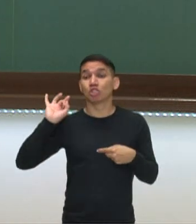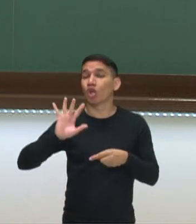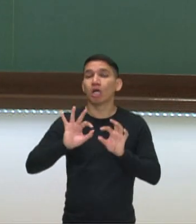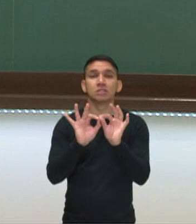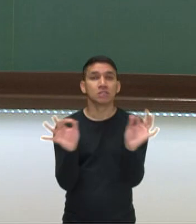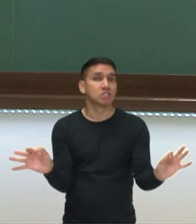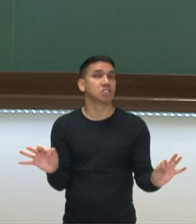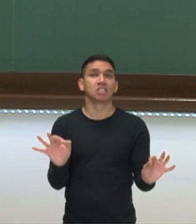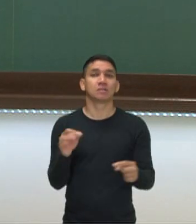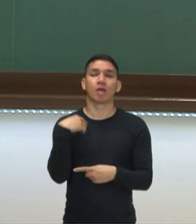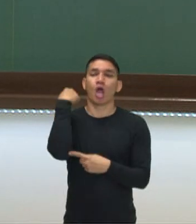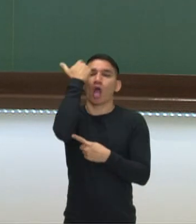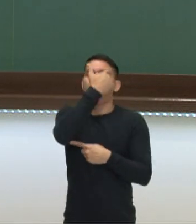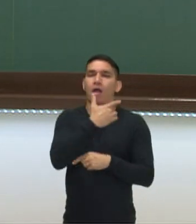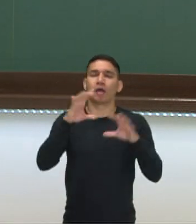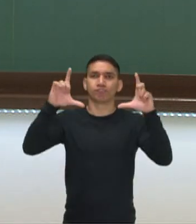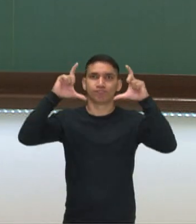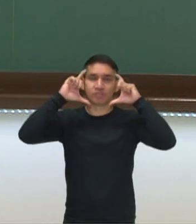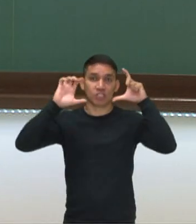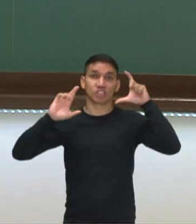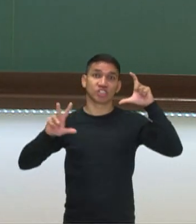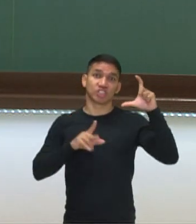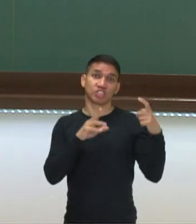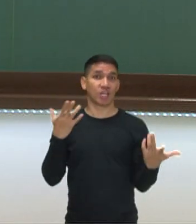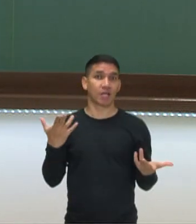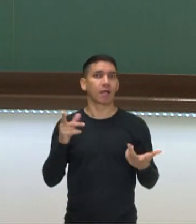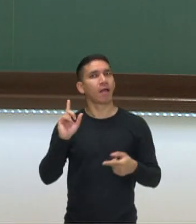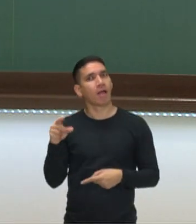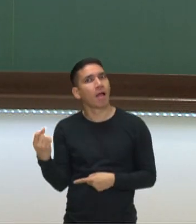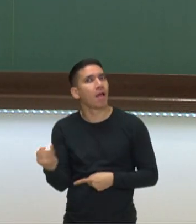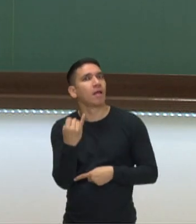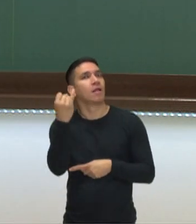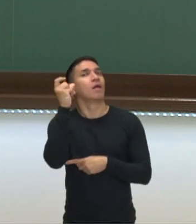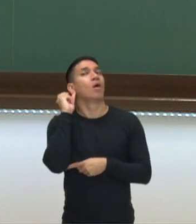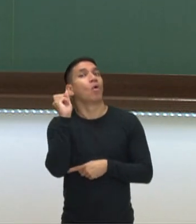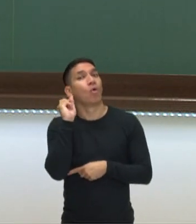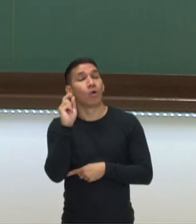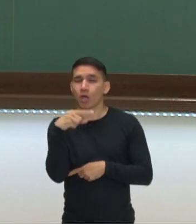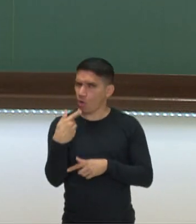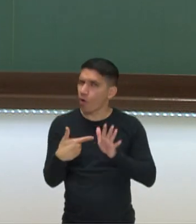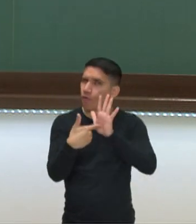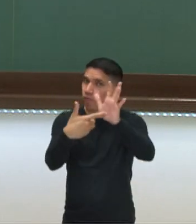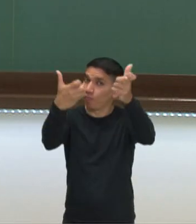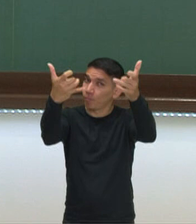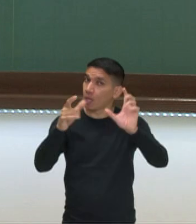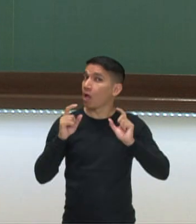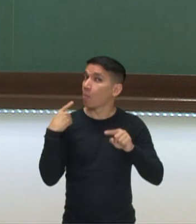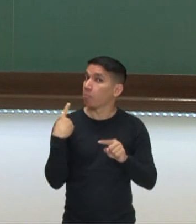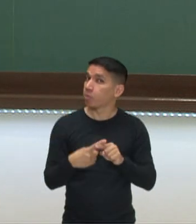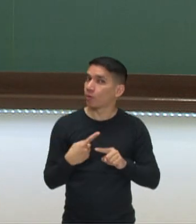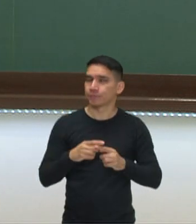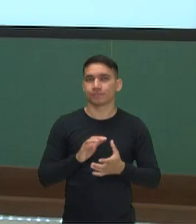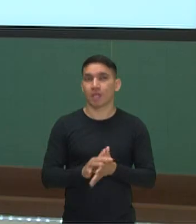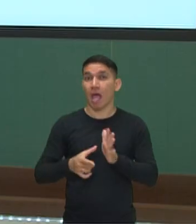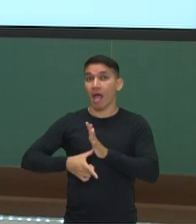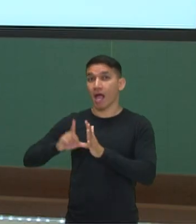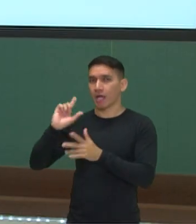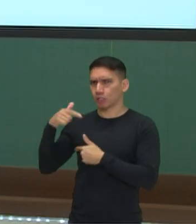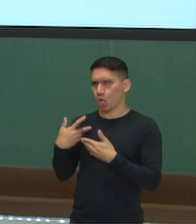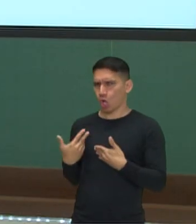simplesmente gerar rostos diferentes. Ela é de suma importância e eu já vou te explicar por quê. Antes da